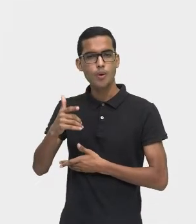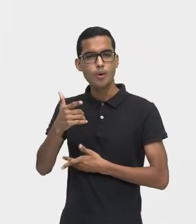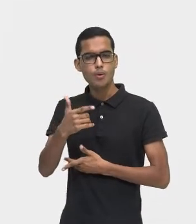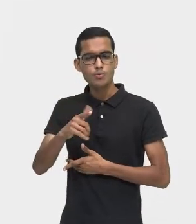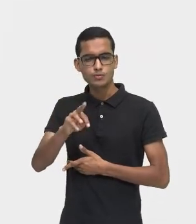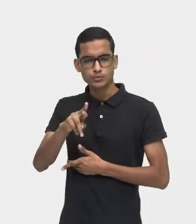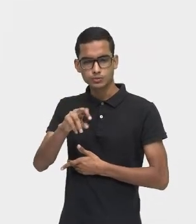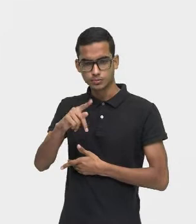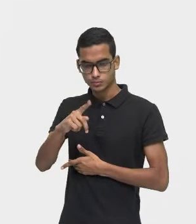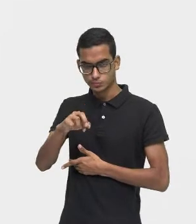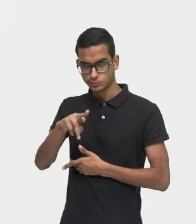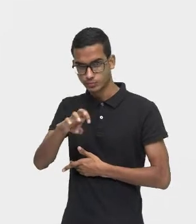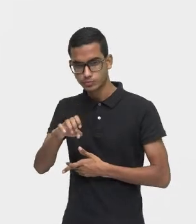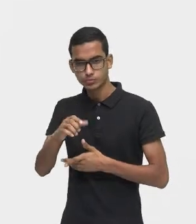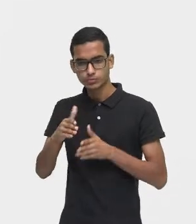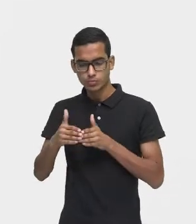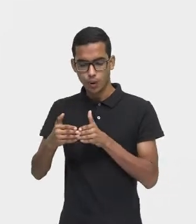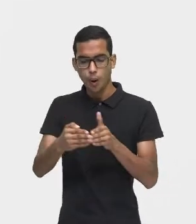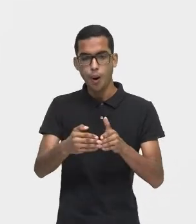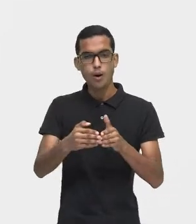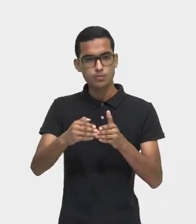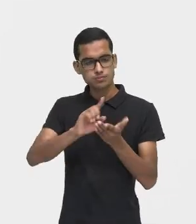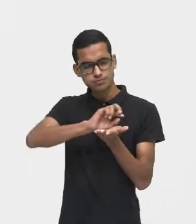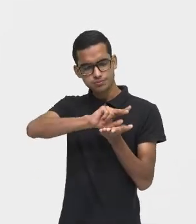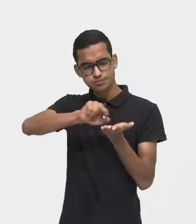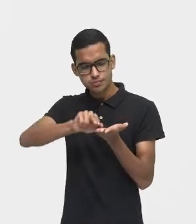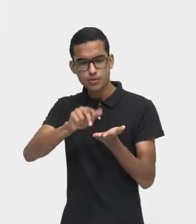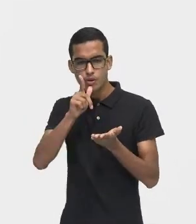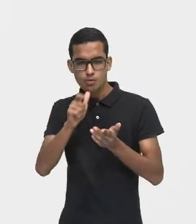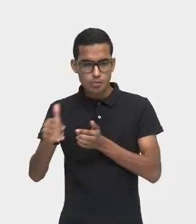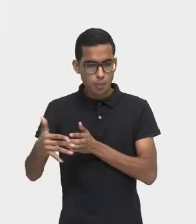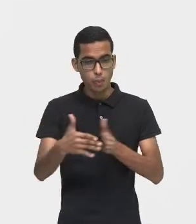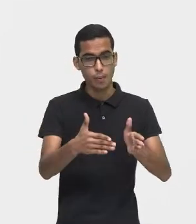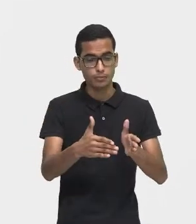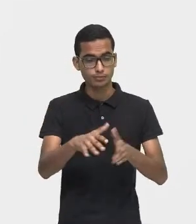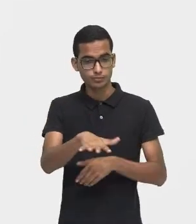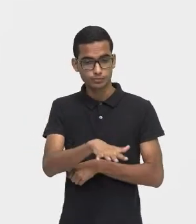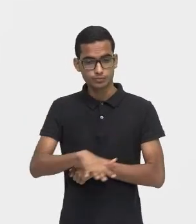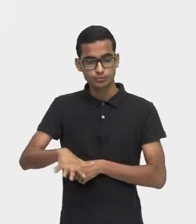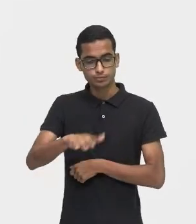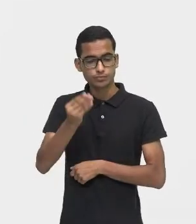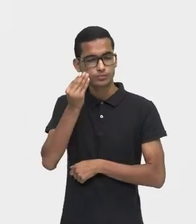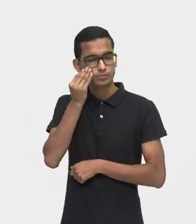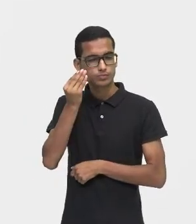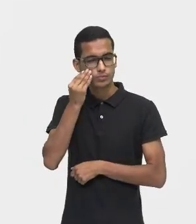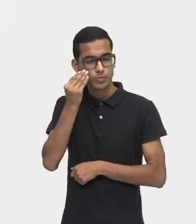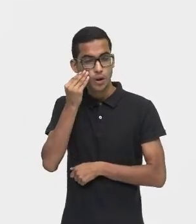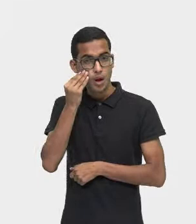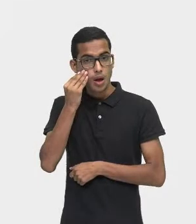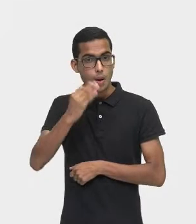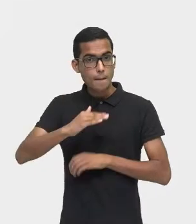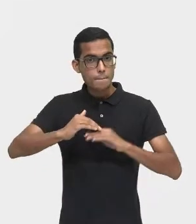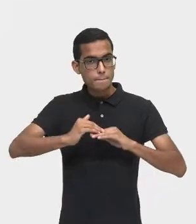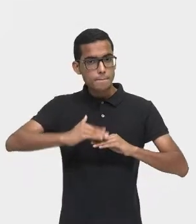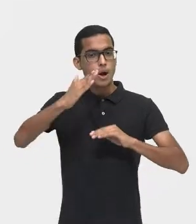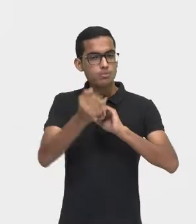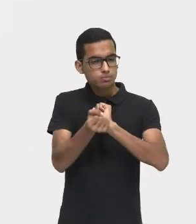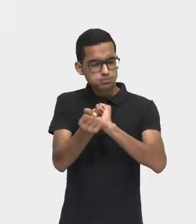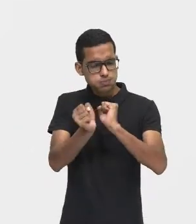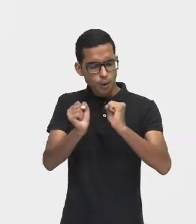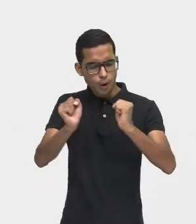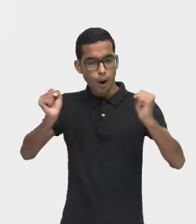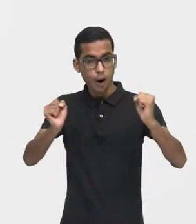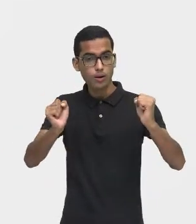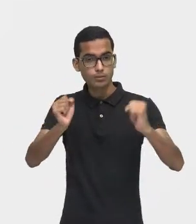região. E a gente observa que na região amazônica, essa rede fluvial vai ser a mais extensa